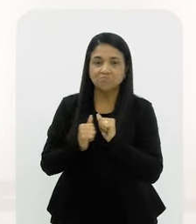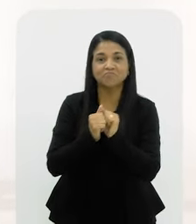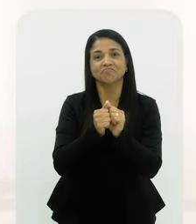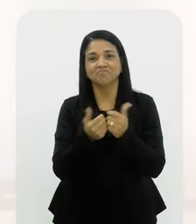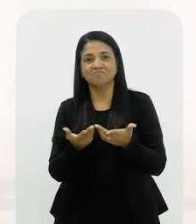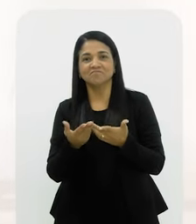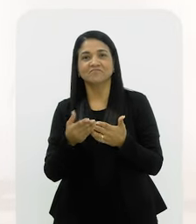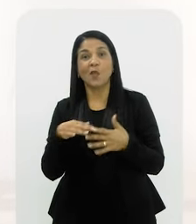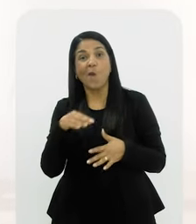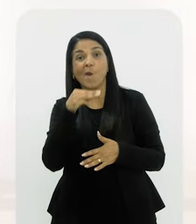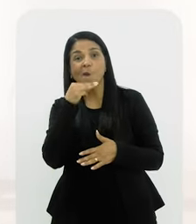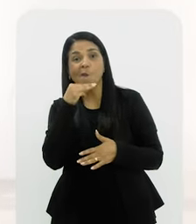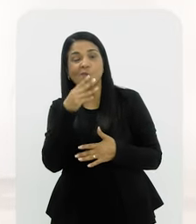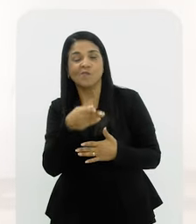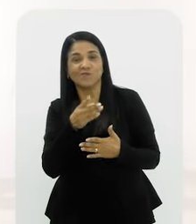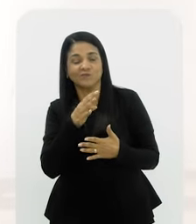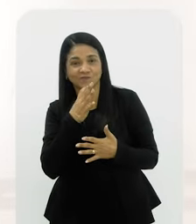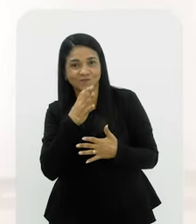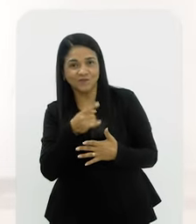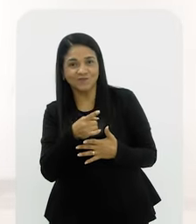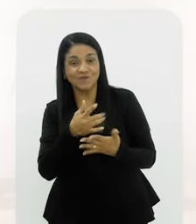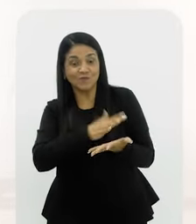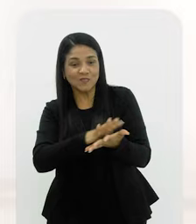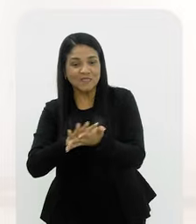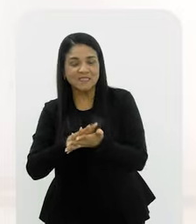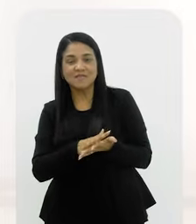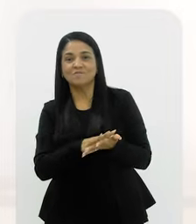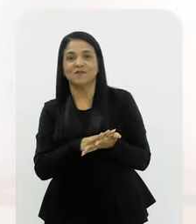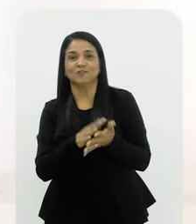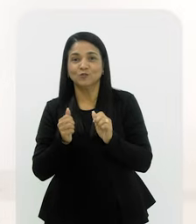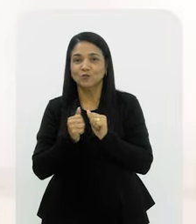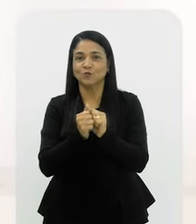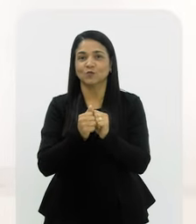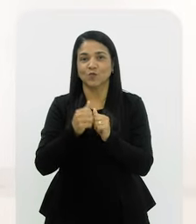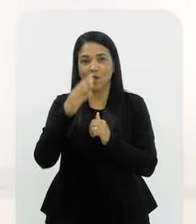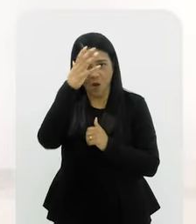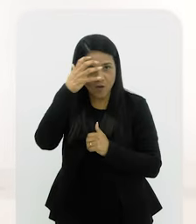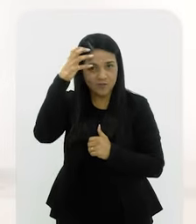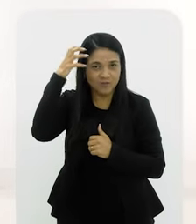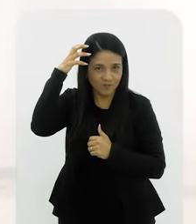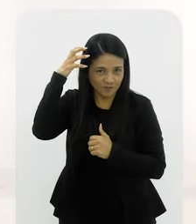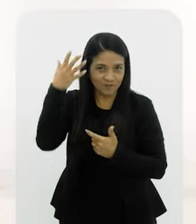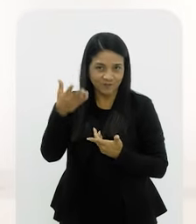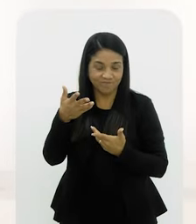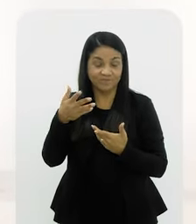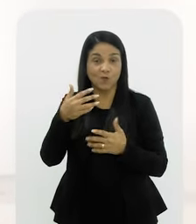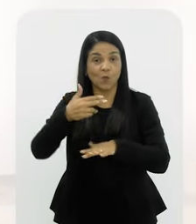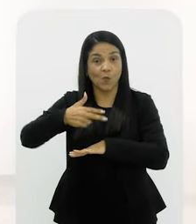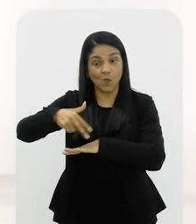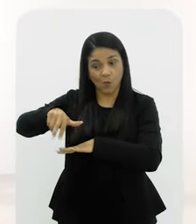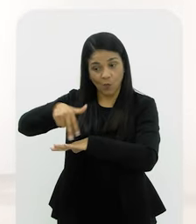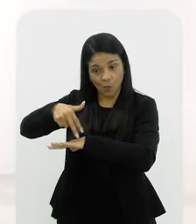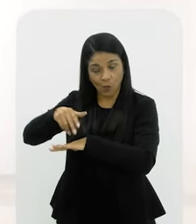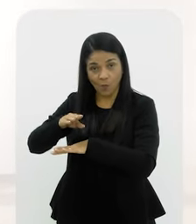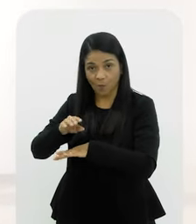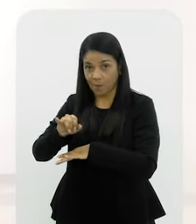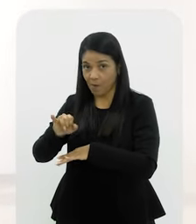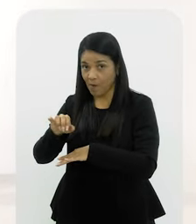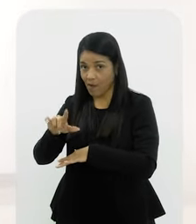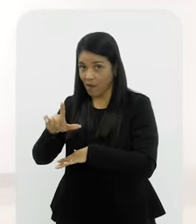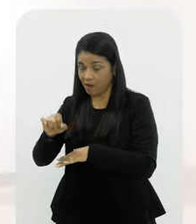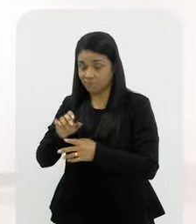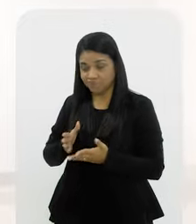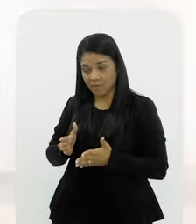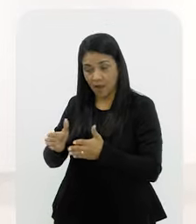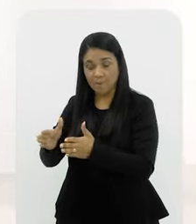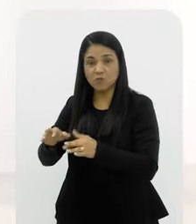tá, vamos. Aí eu conheci a Mangueira, conheci o samba através da Alcione. Mas antes, o baile, porque o baile é um